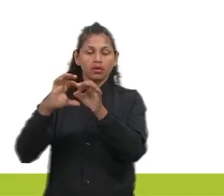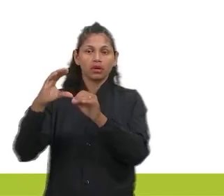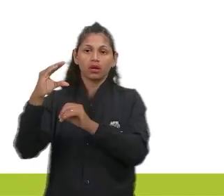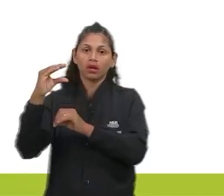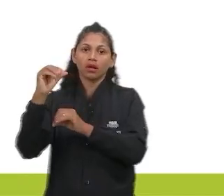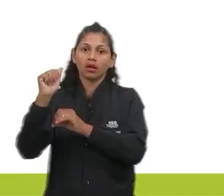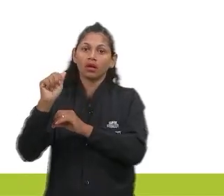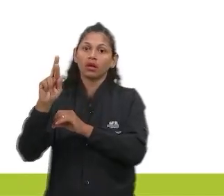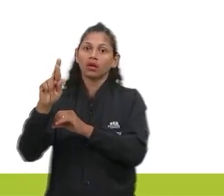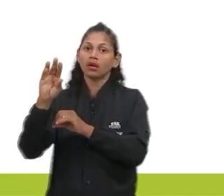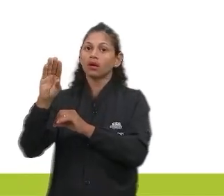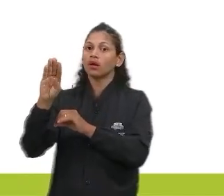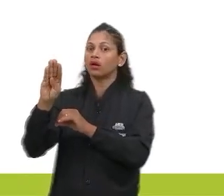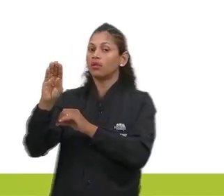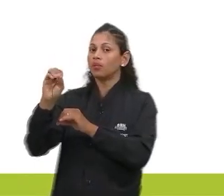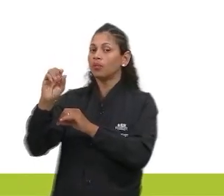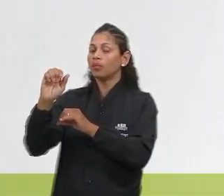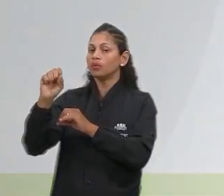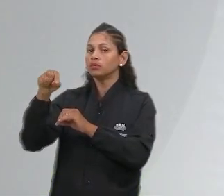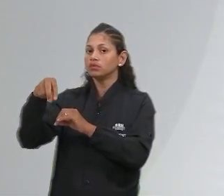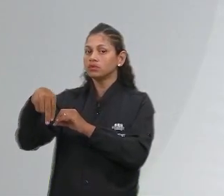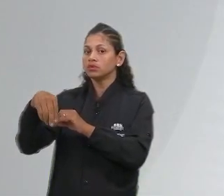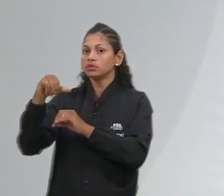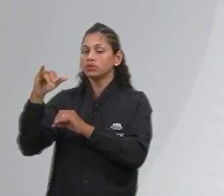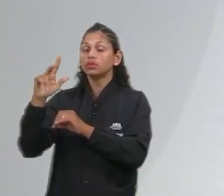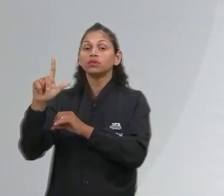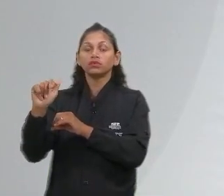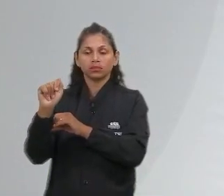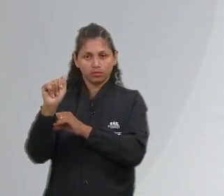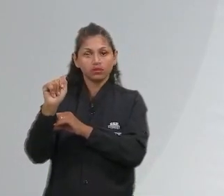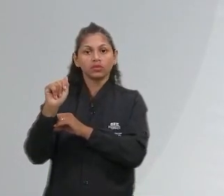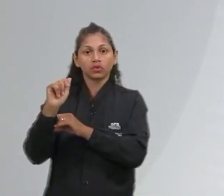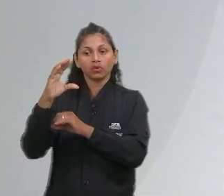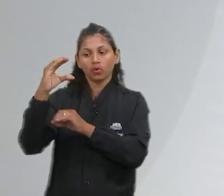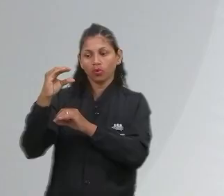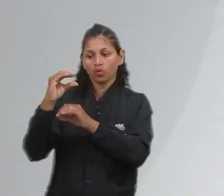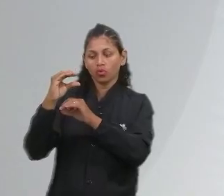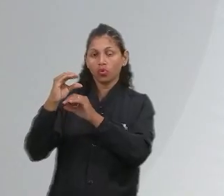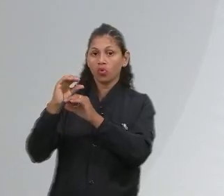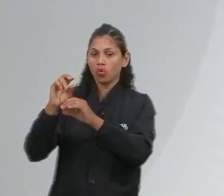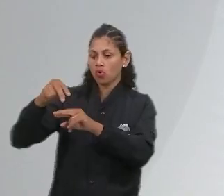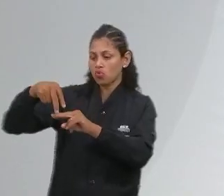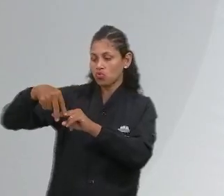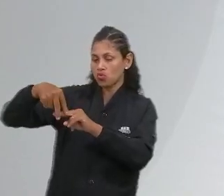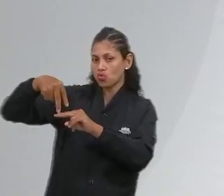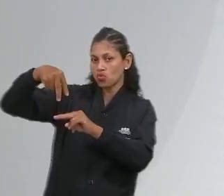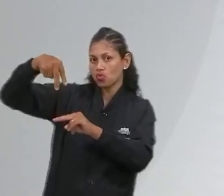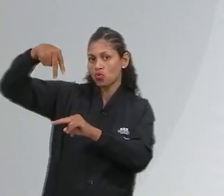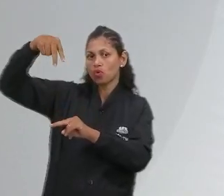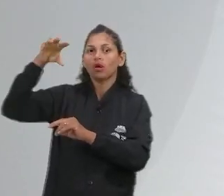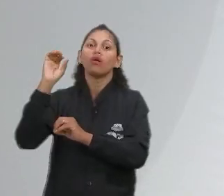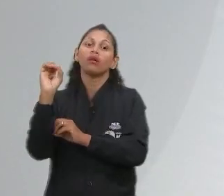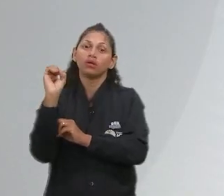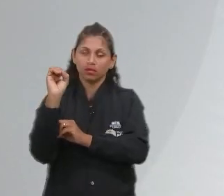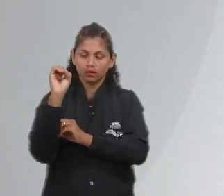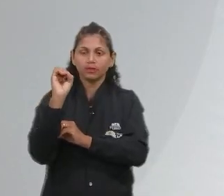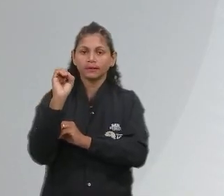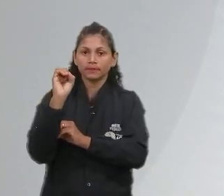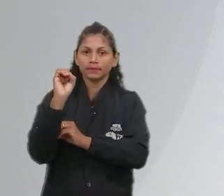Um carbono fazendo dupla ligação com o oxigênio. Mais uma vez,